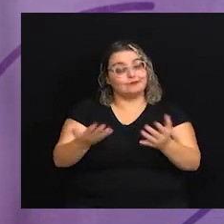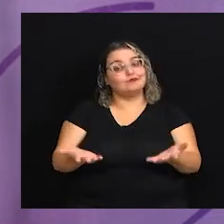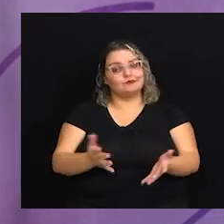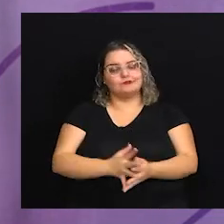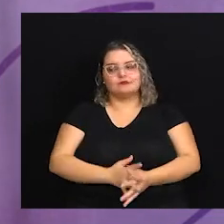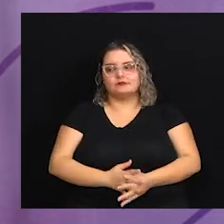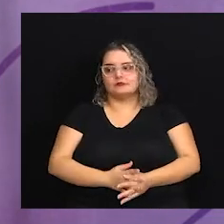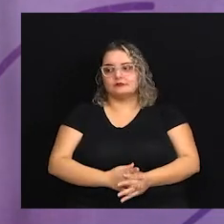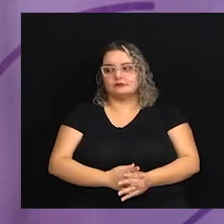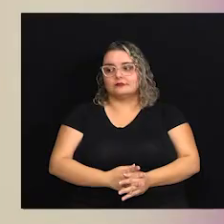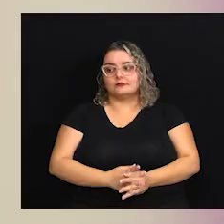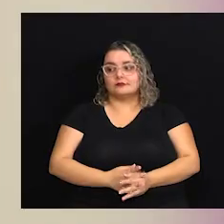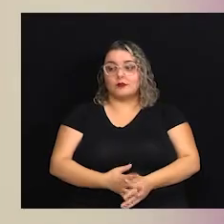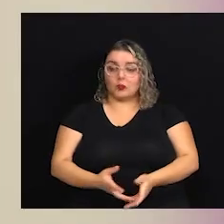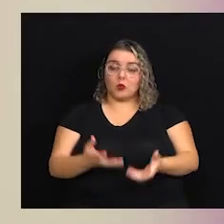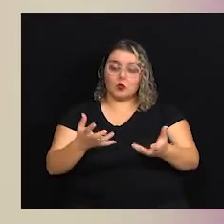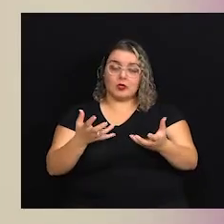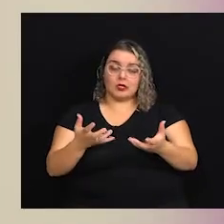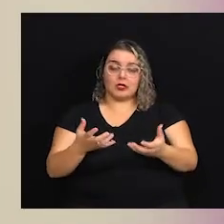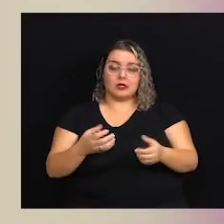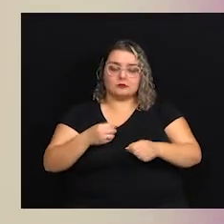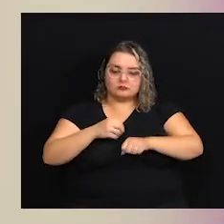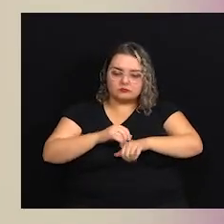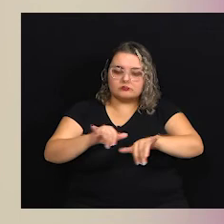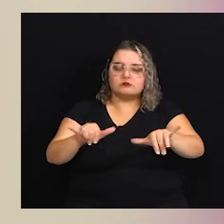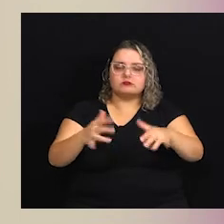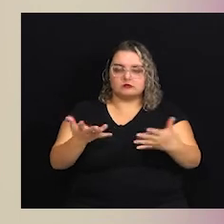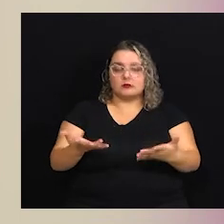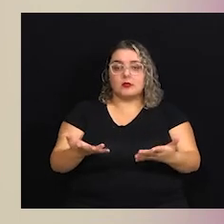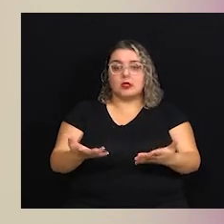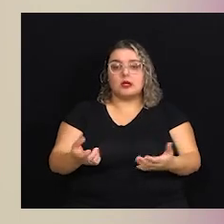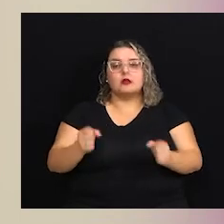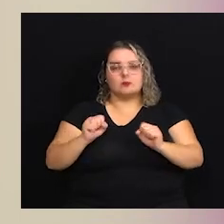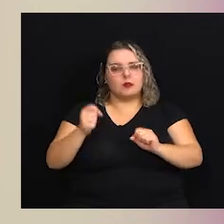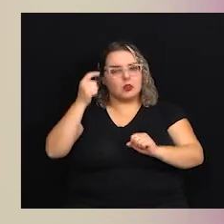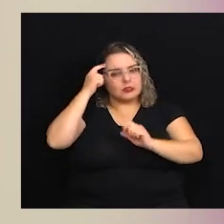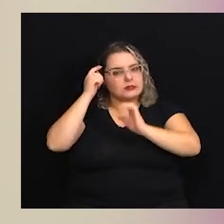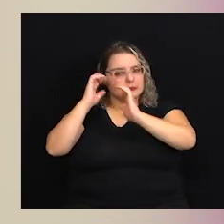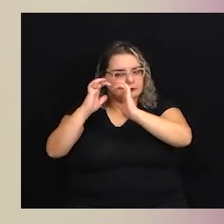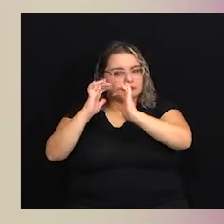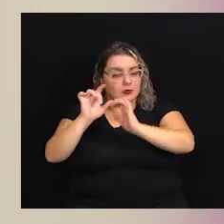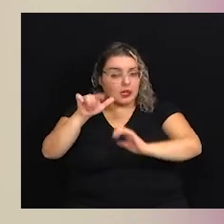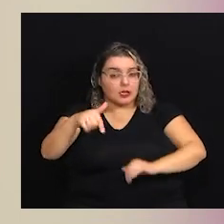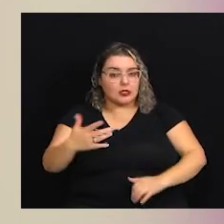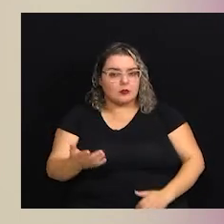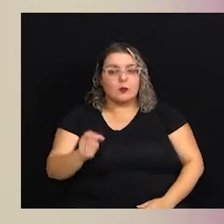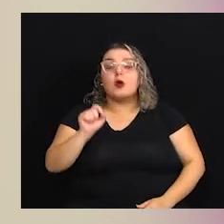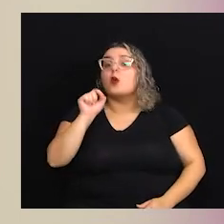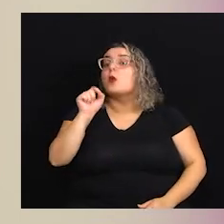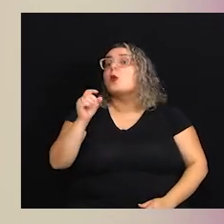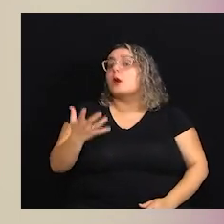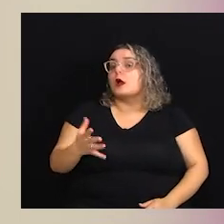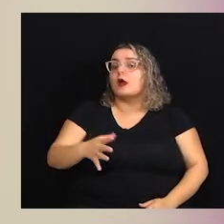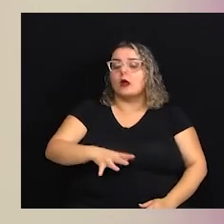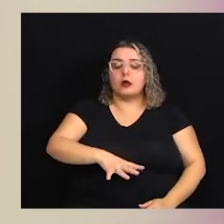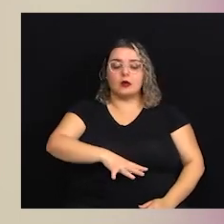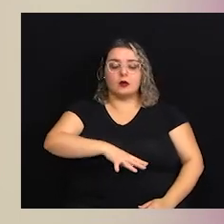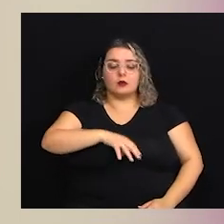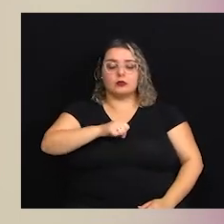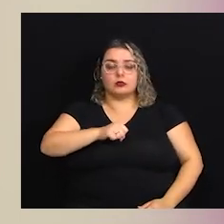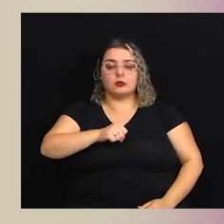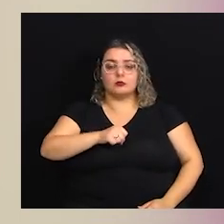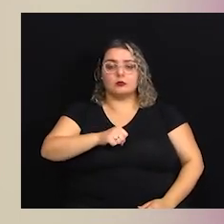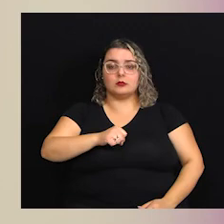tudo isso. O que eu quero deixar com a mensagem que ela possa refletir depois é que